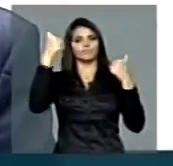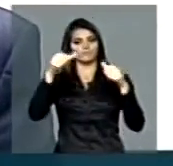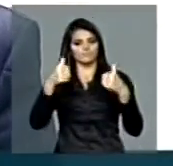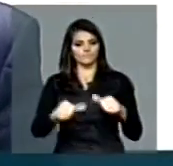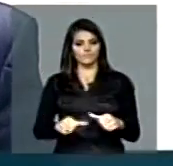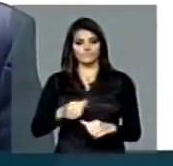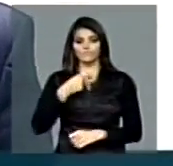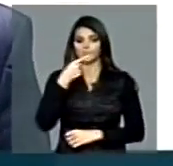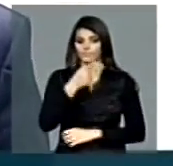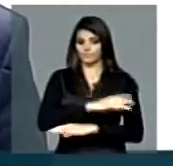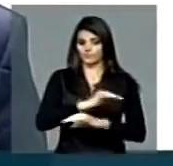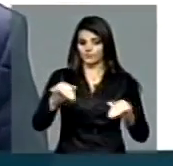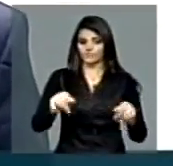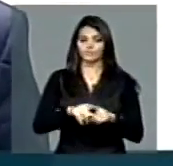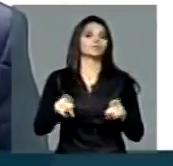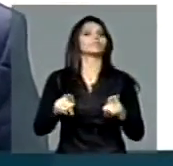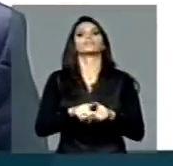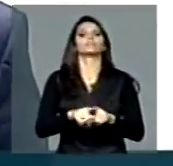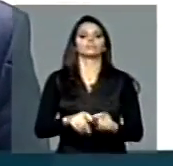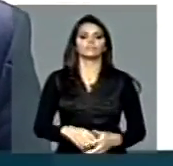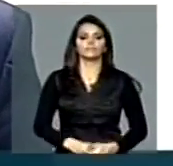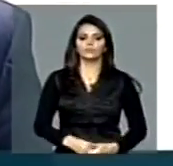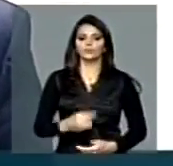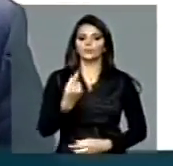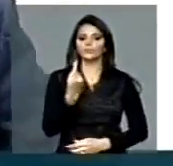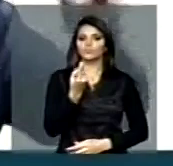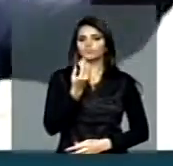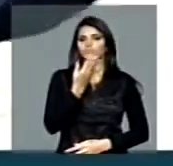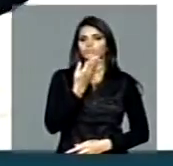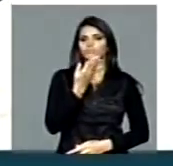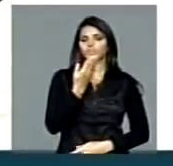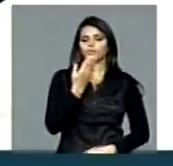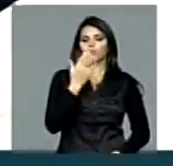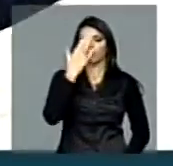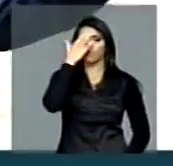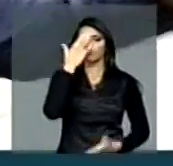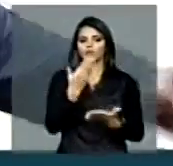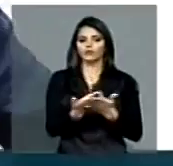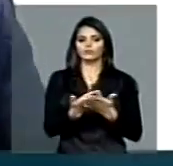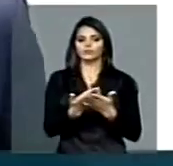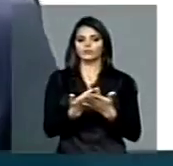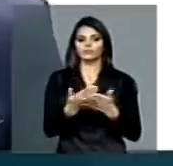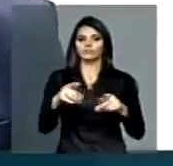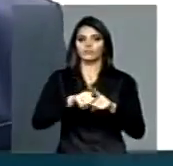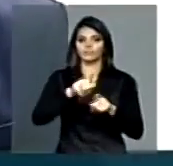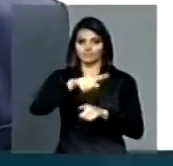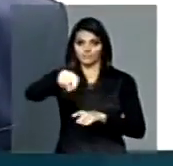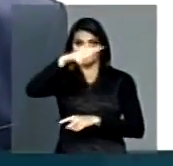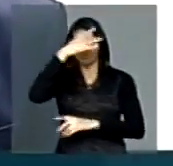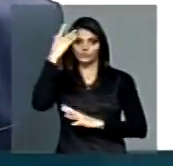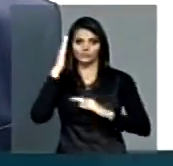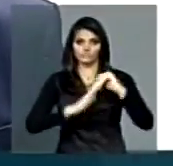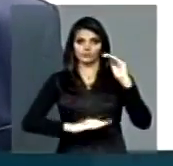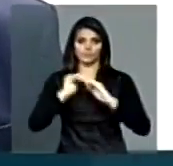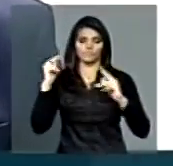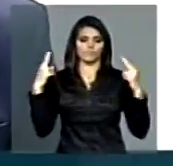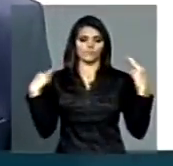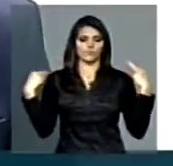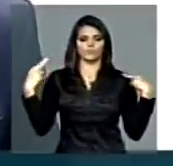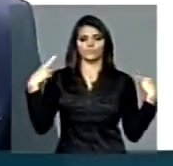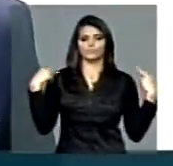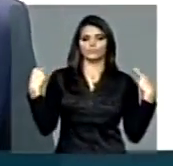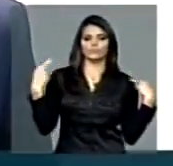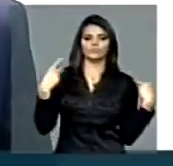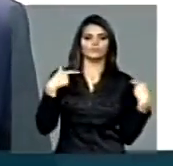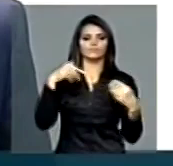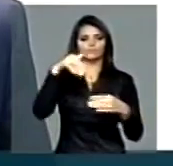vou dizer, vou lhe dar um voto para esses motoristas, para que eles possam votar